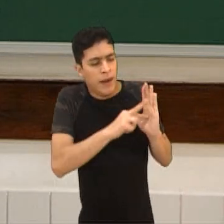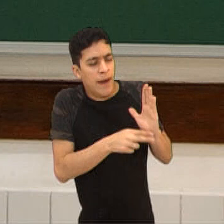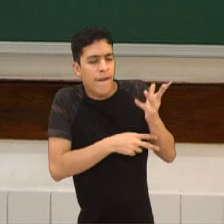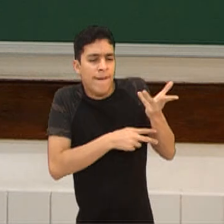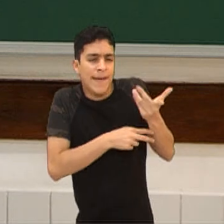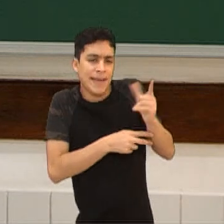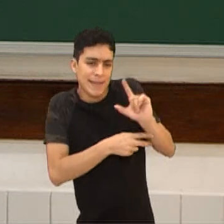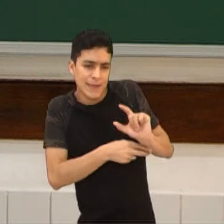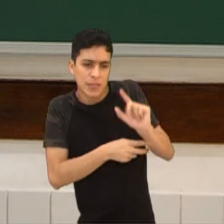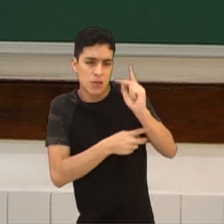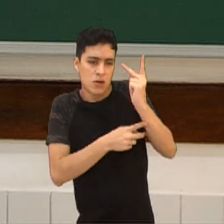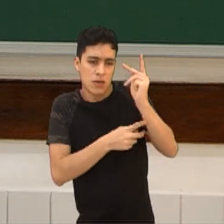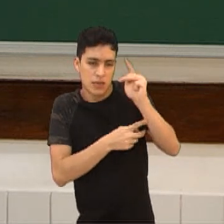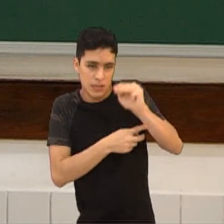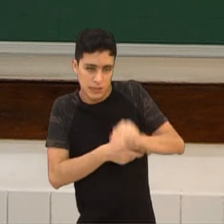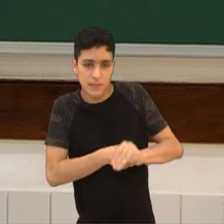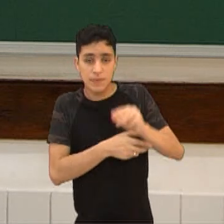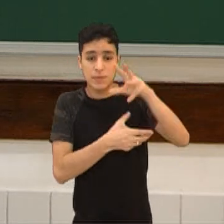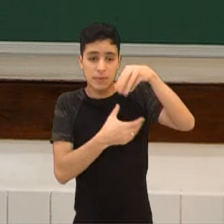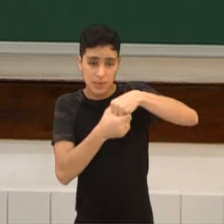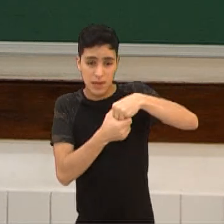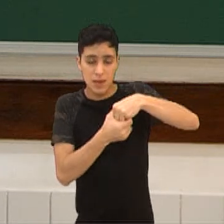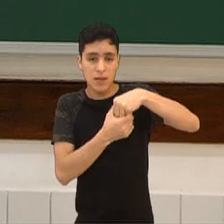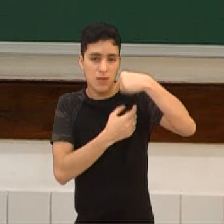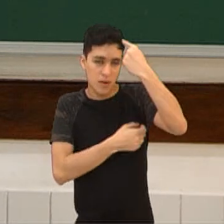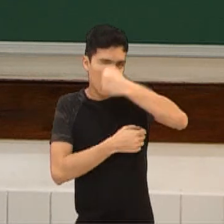no rendimento 2 km a cada hora.